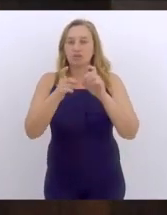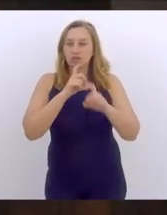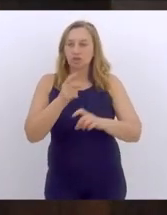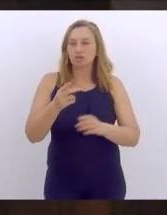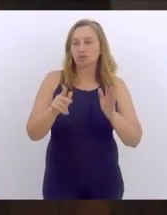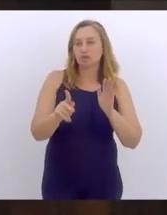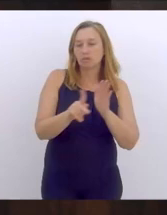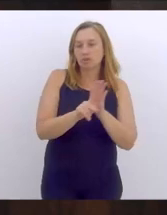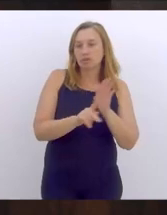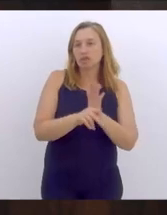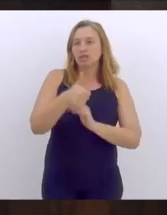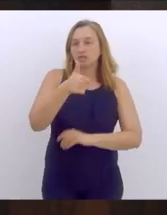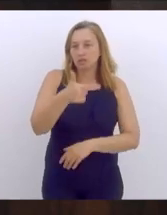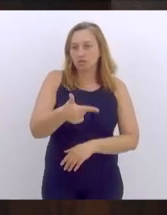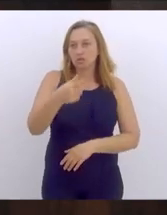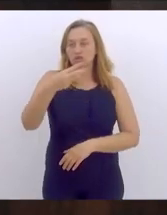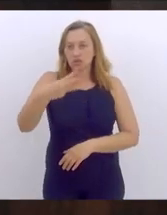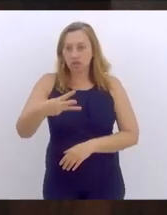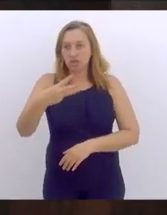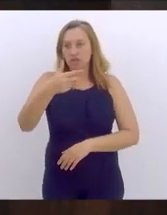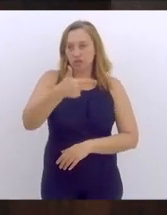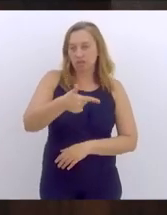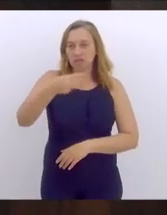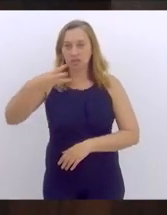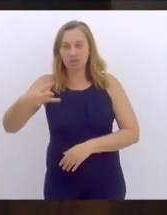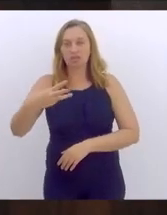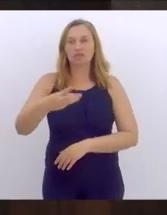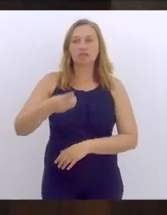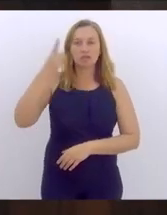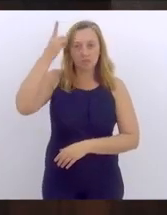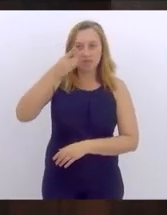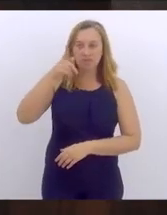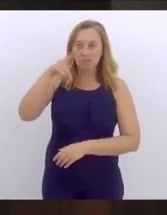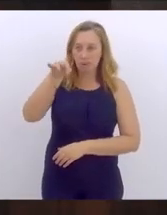lei 2367 de 13, de autoria do deputado Paulo